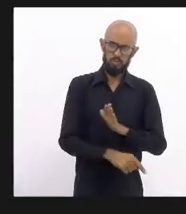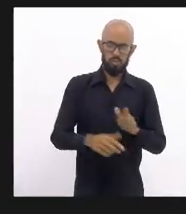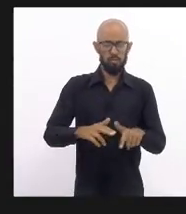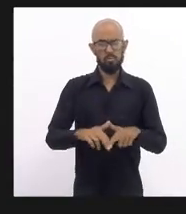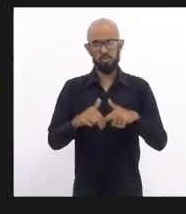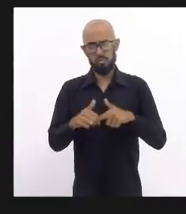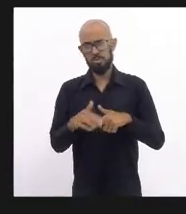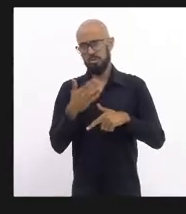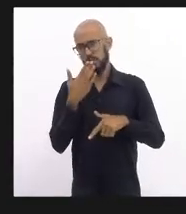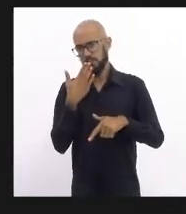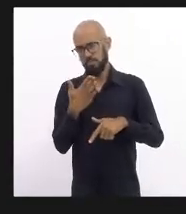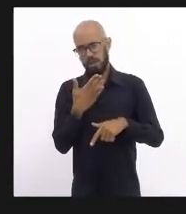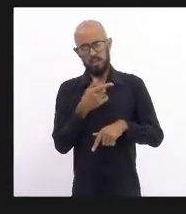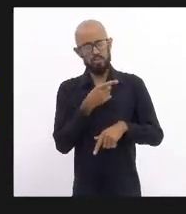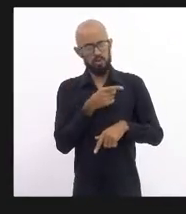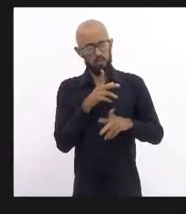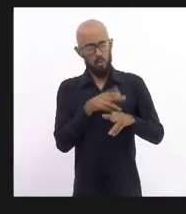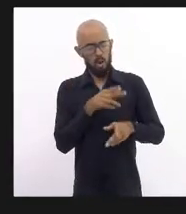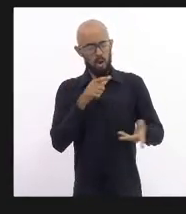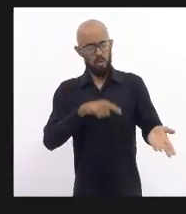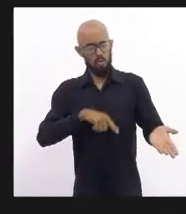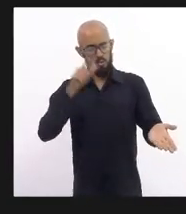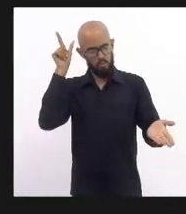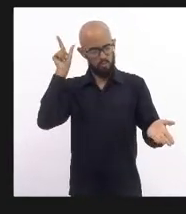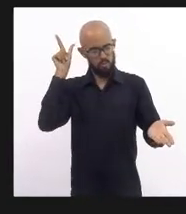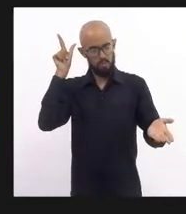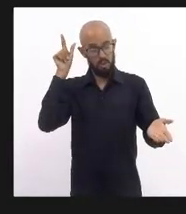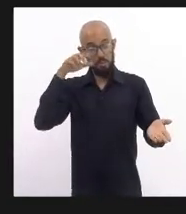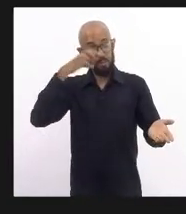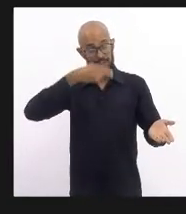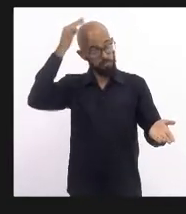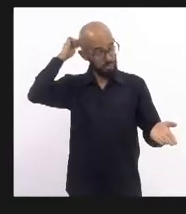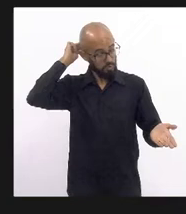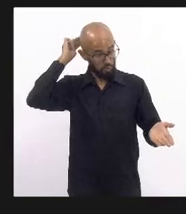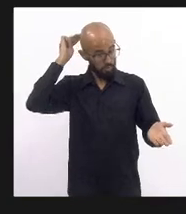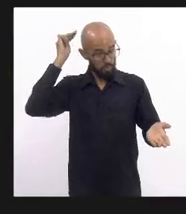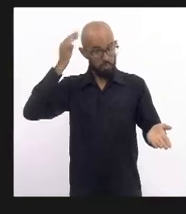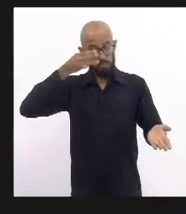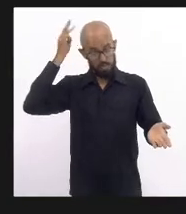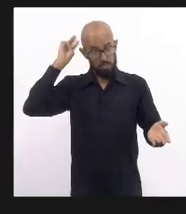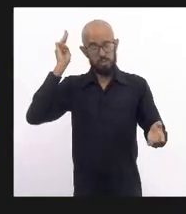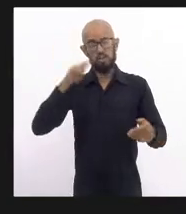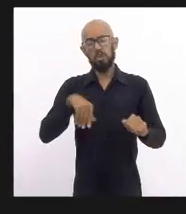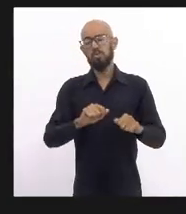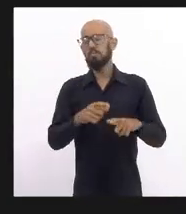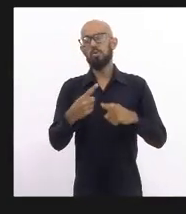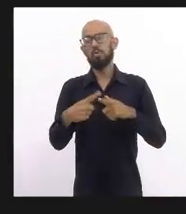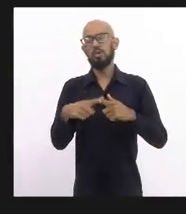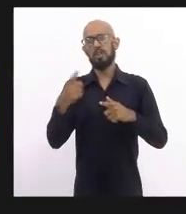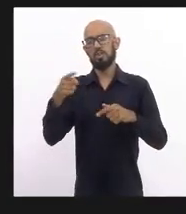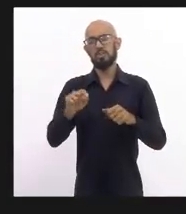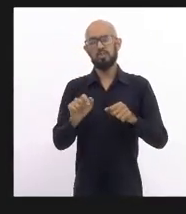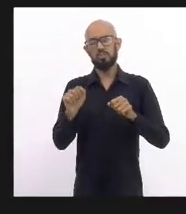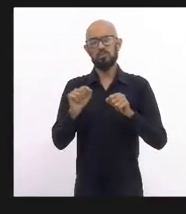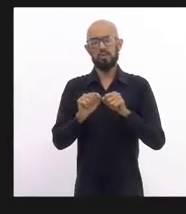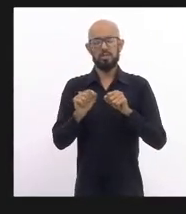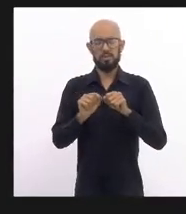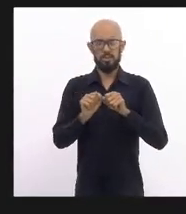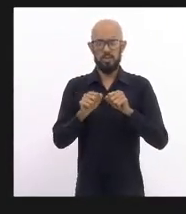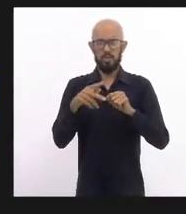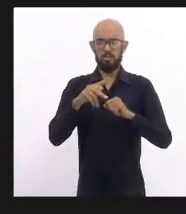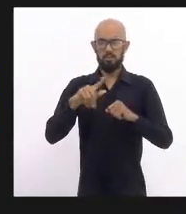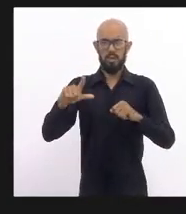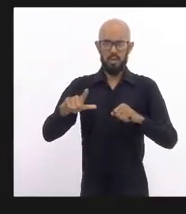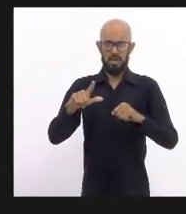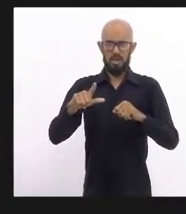eu faço coro ao pedido inicial feito pelo deputado Márcio Pacheco, no sentido de trazermos o compromisso de trazermos o projeto à